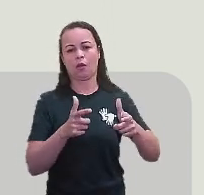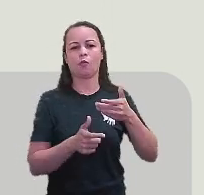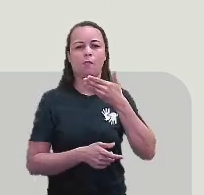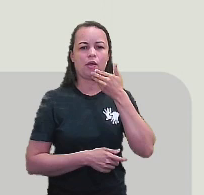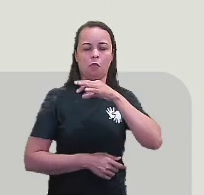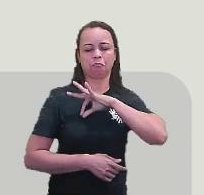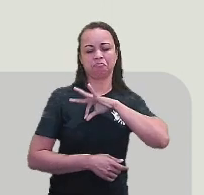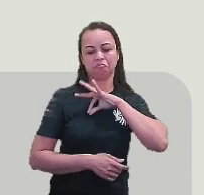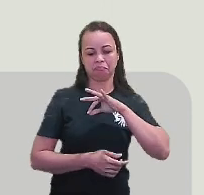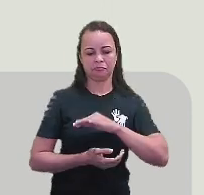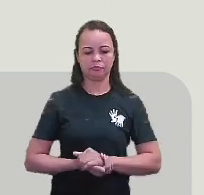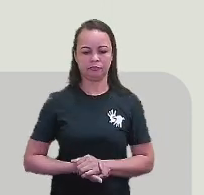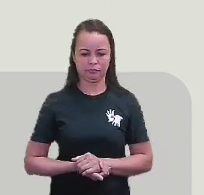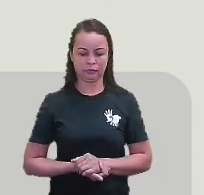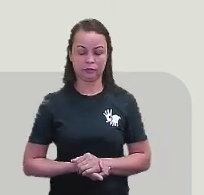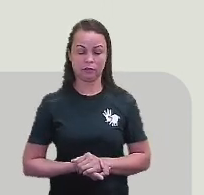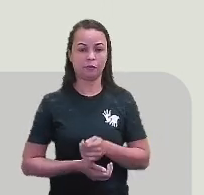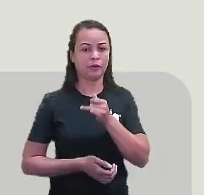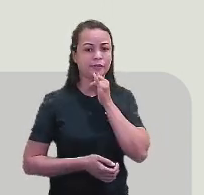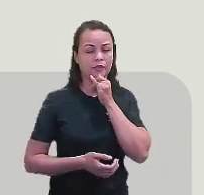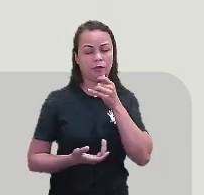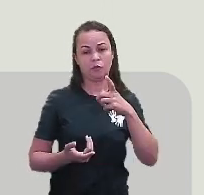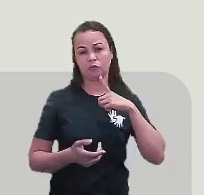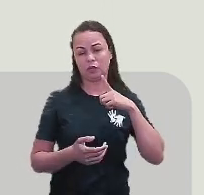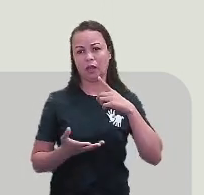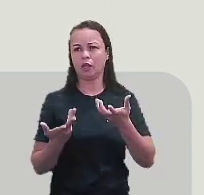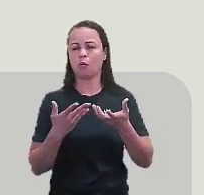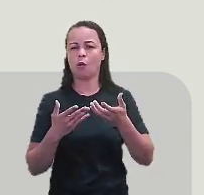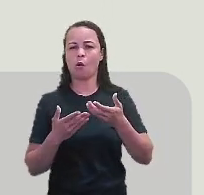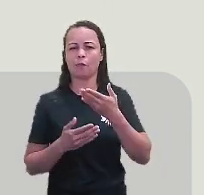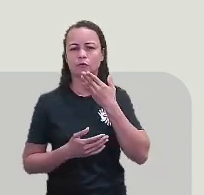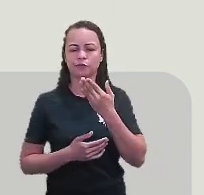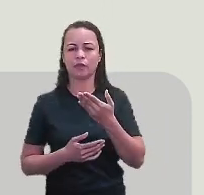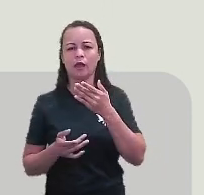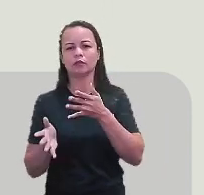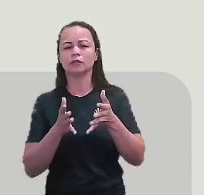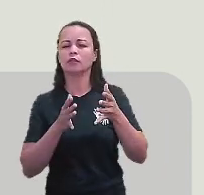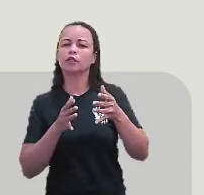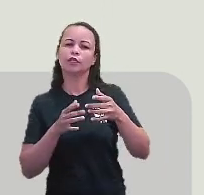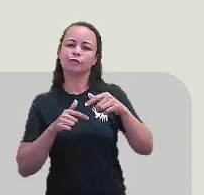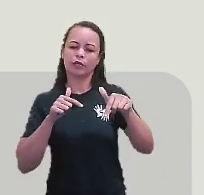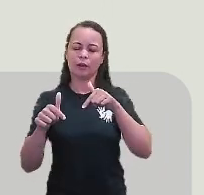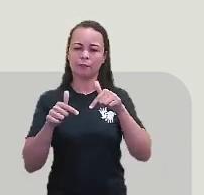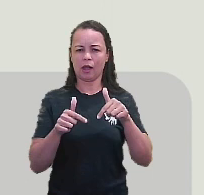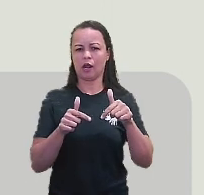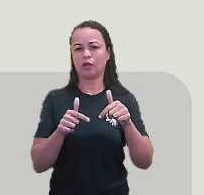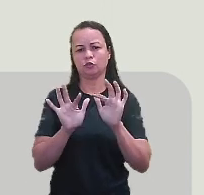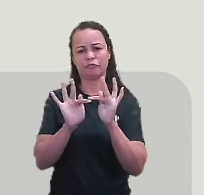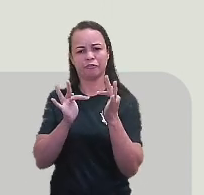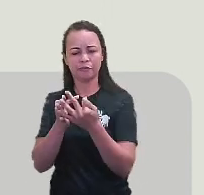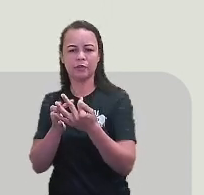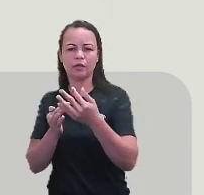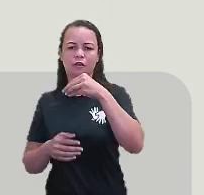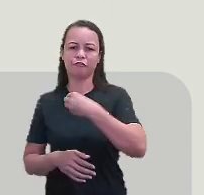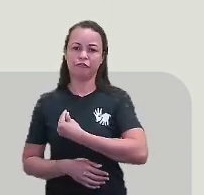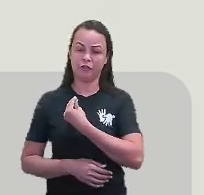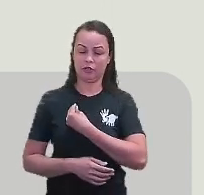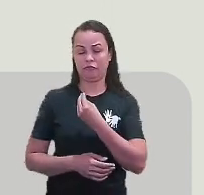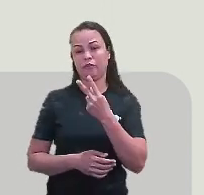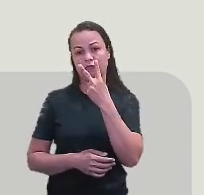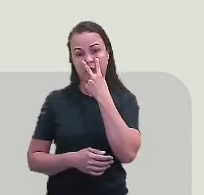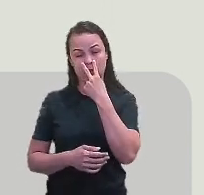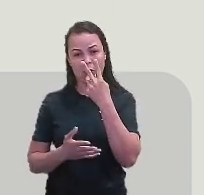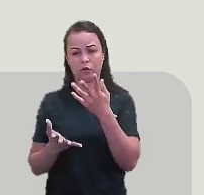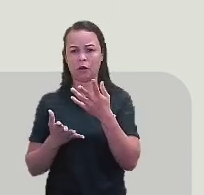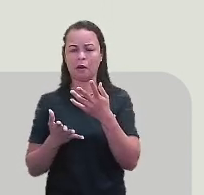Quando você tem uma oportunidade de emprego, você hoje mora em Vitória de Santo Antão, seus pais moram em Vitória de Santo Antão, mas vamos dizer que surgiu